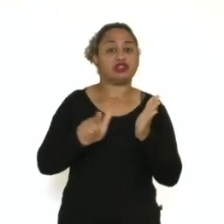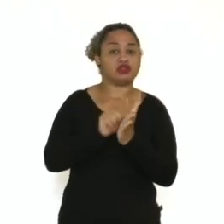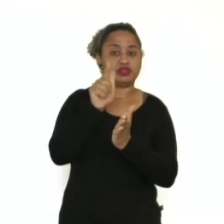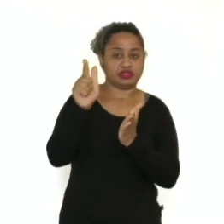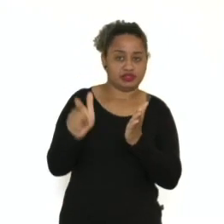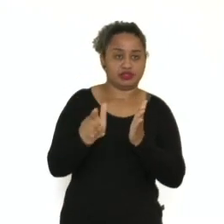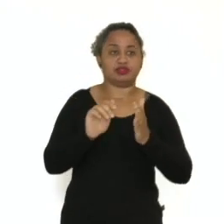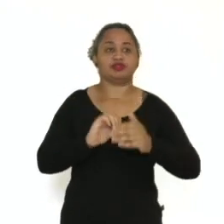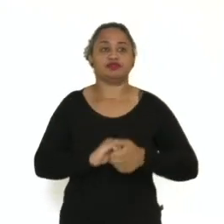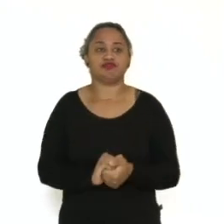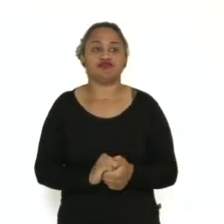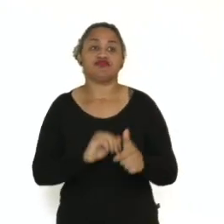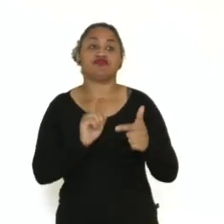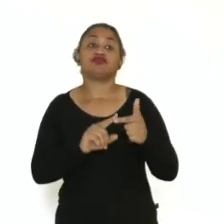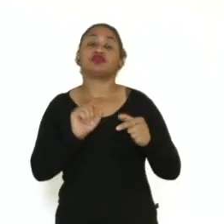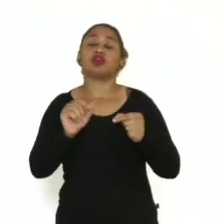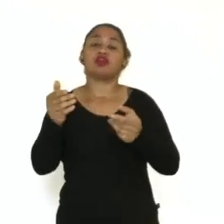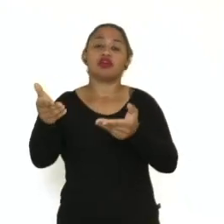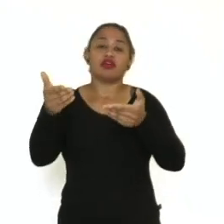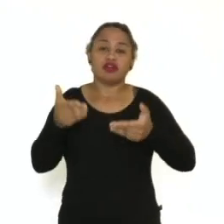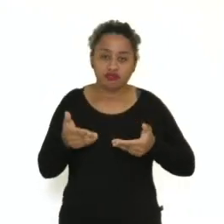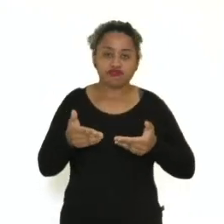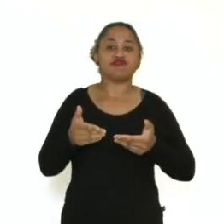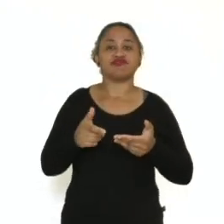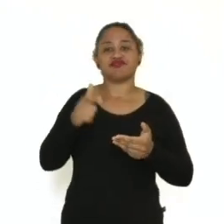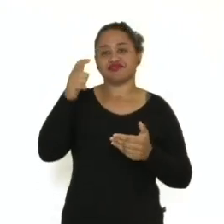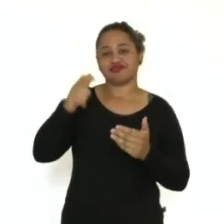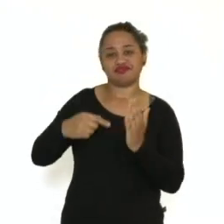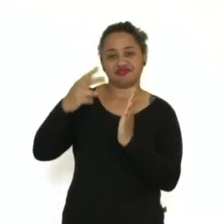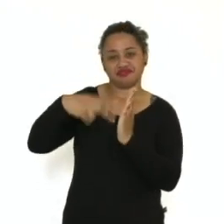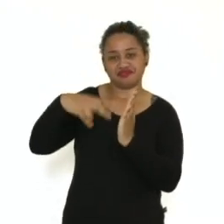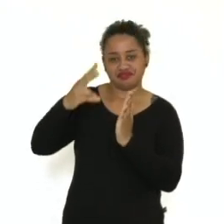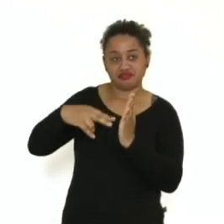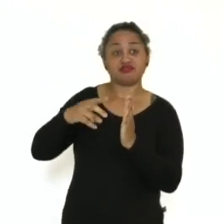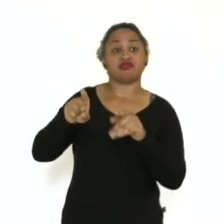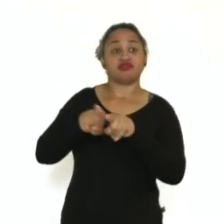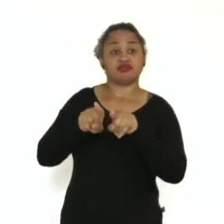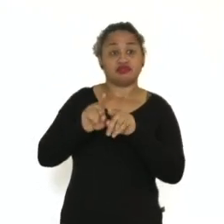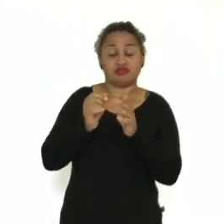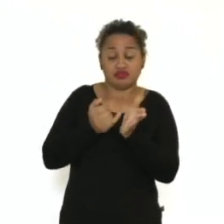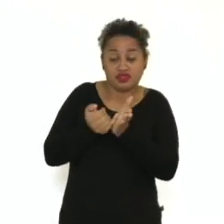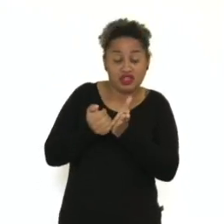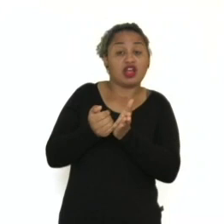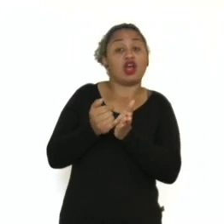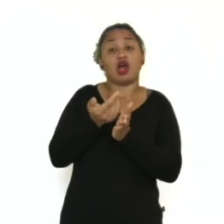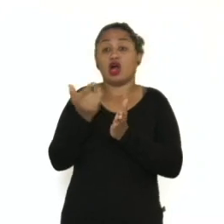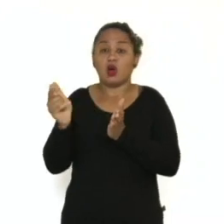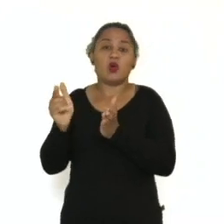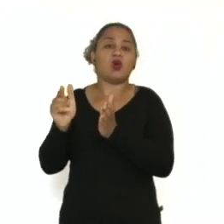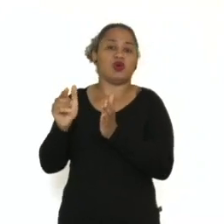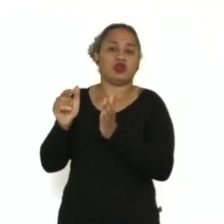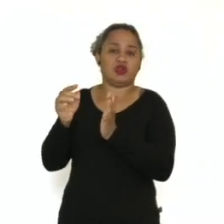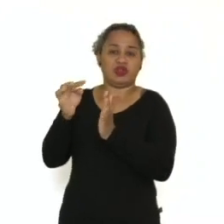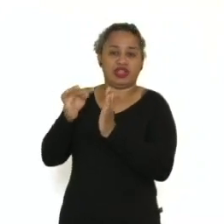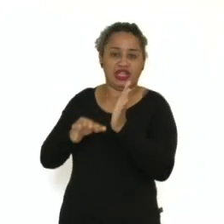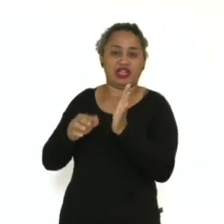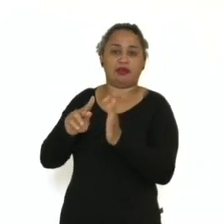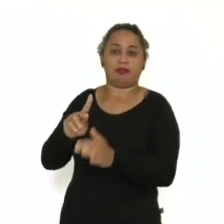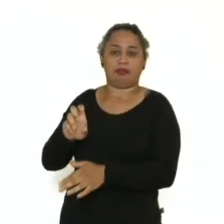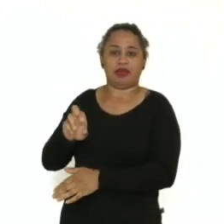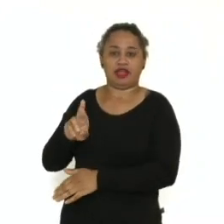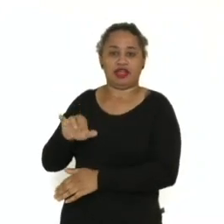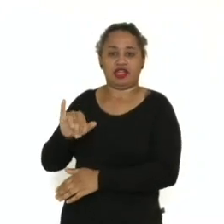jornalístico. É um convite ao leitor e uma introdução ao periódico. Então tem que ser